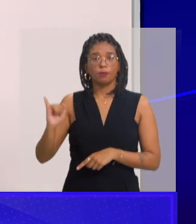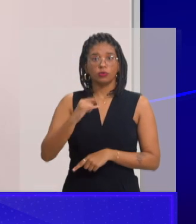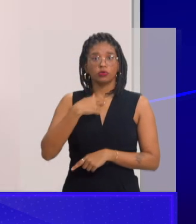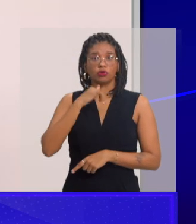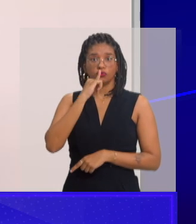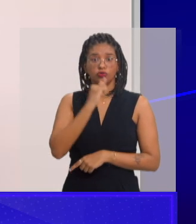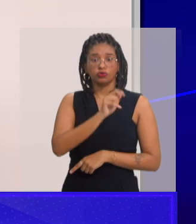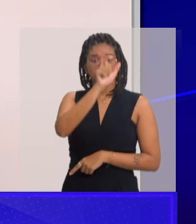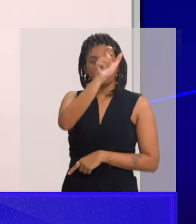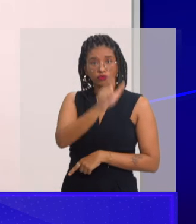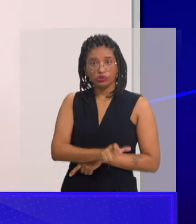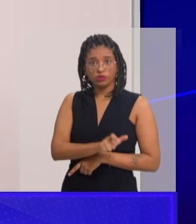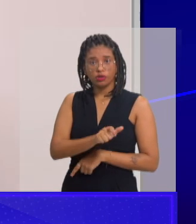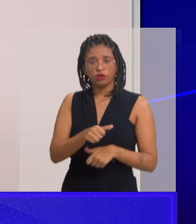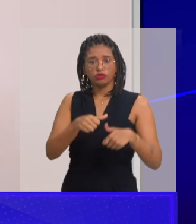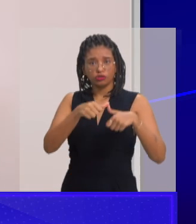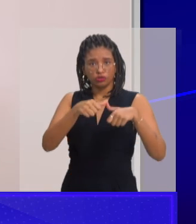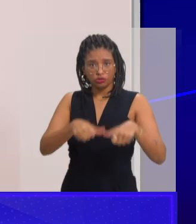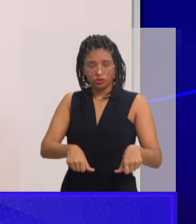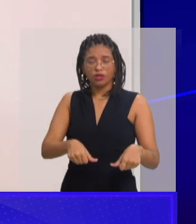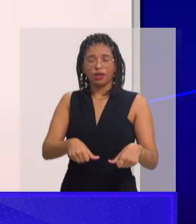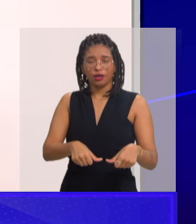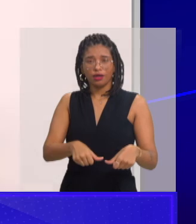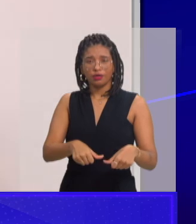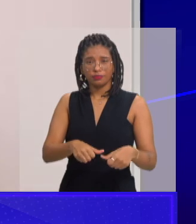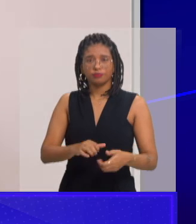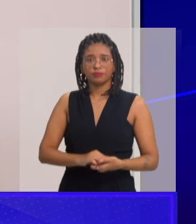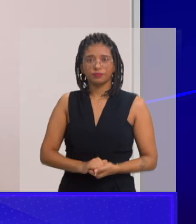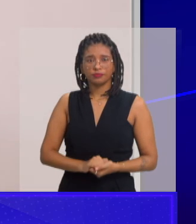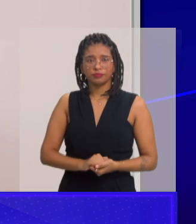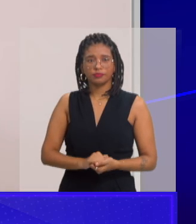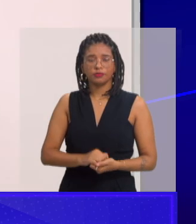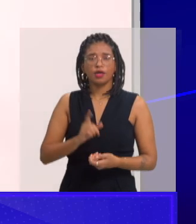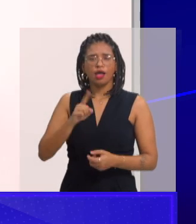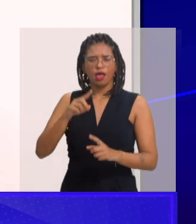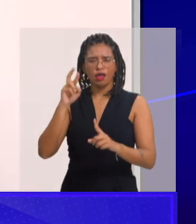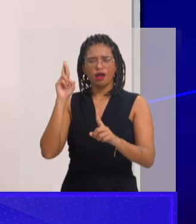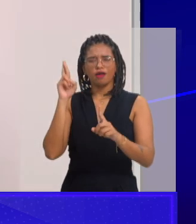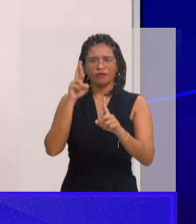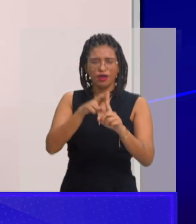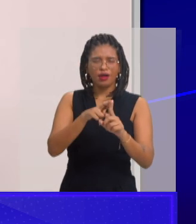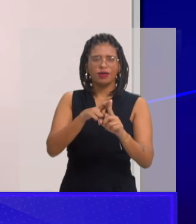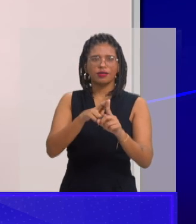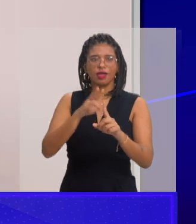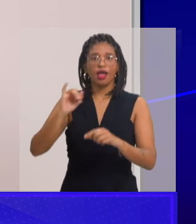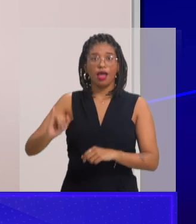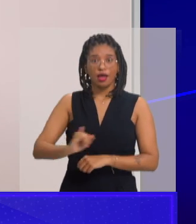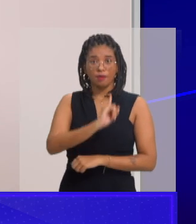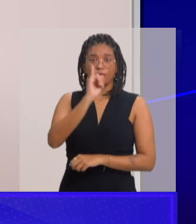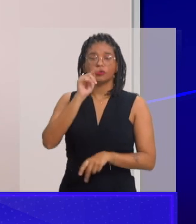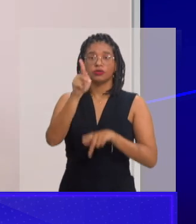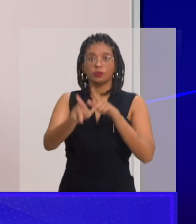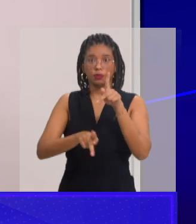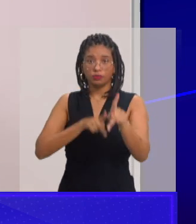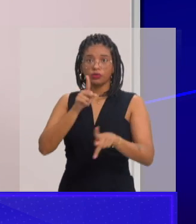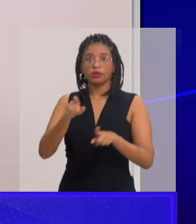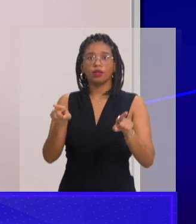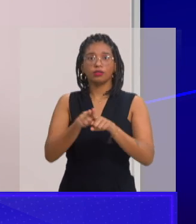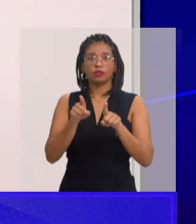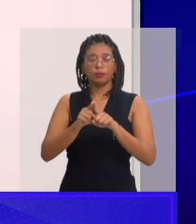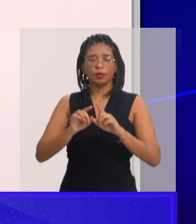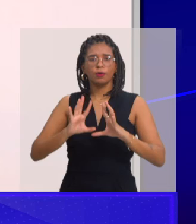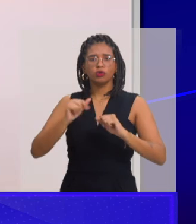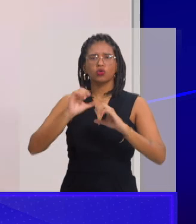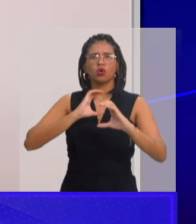que a gente diga que você está onde está, é uma referência. É importante para o público e é importante